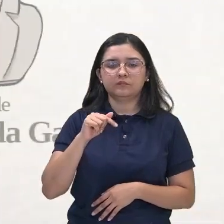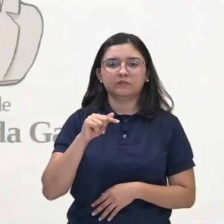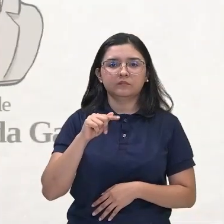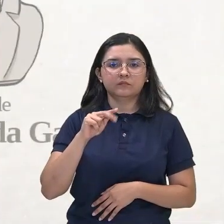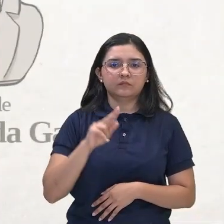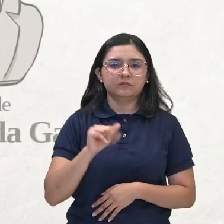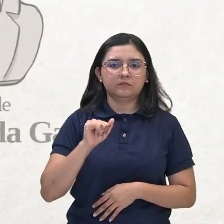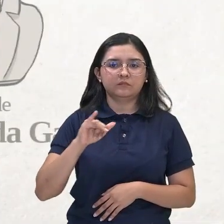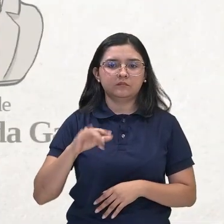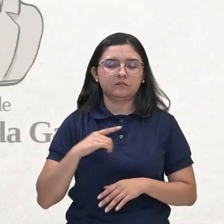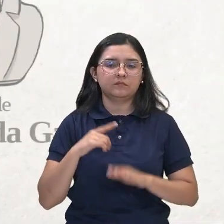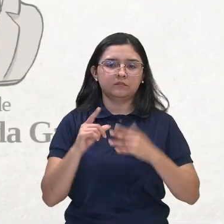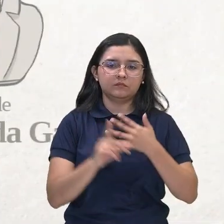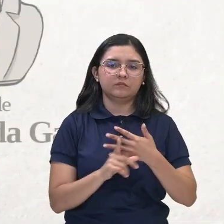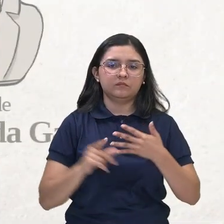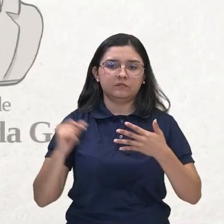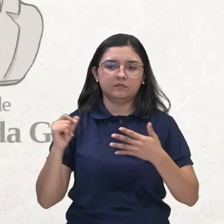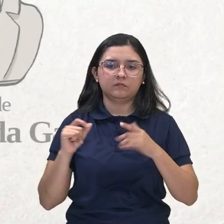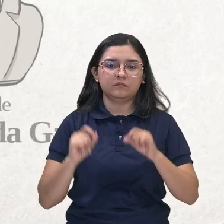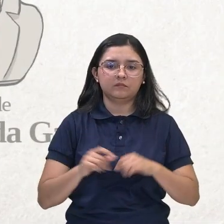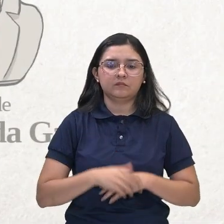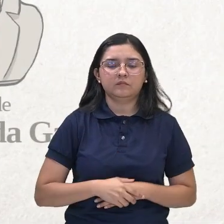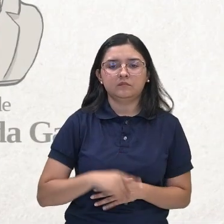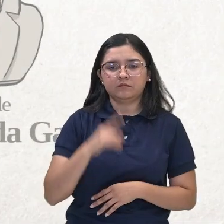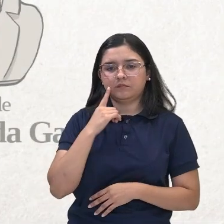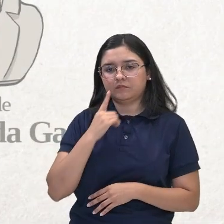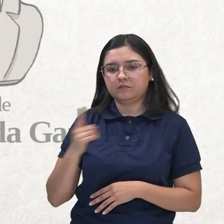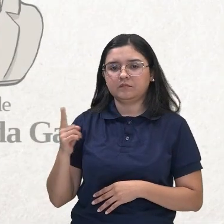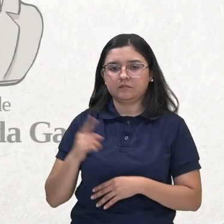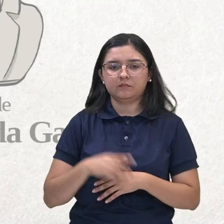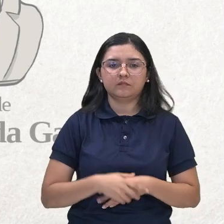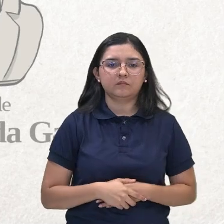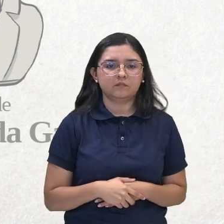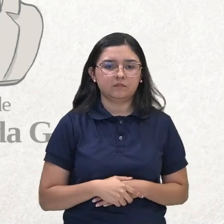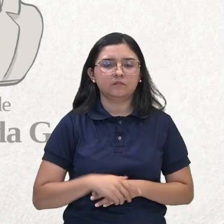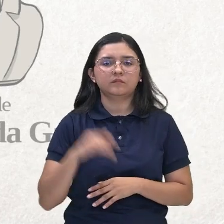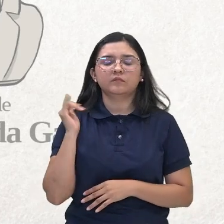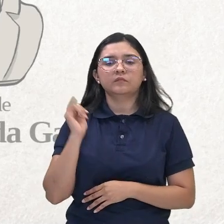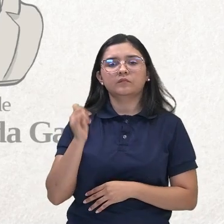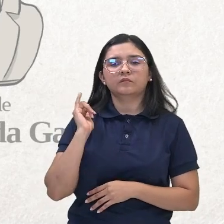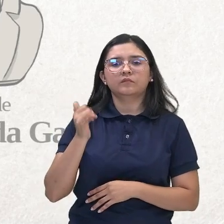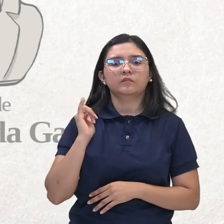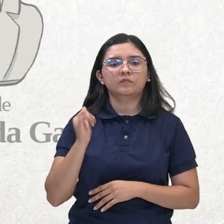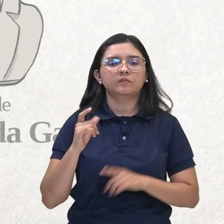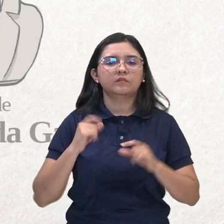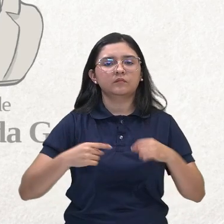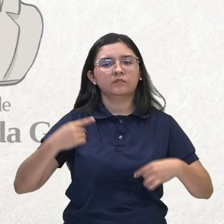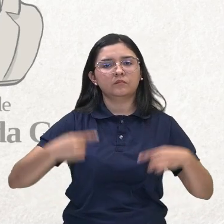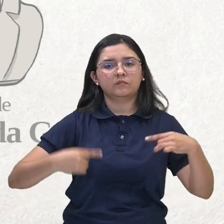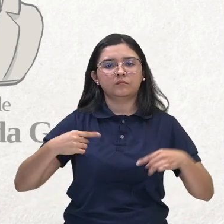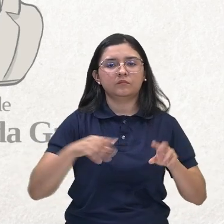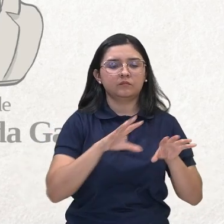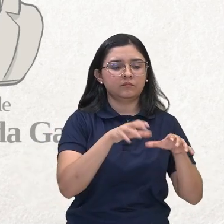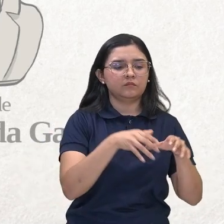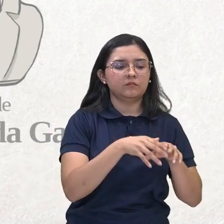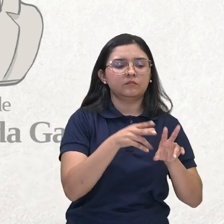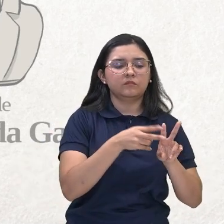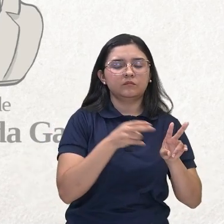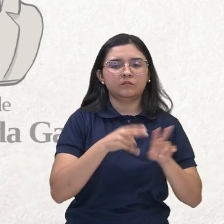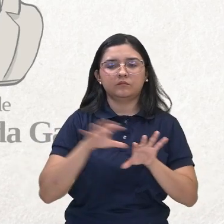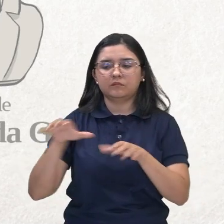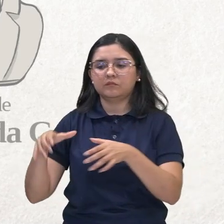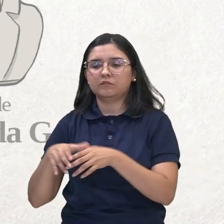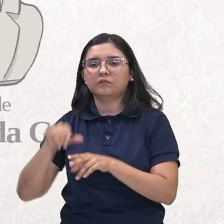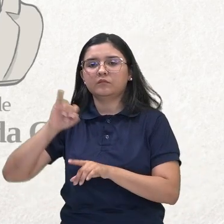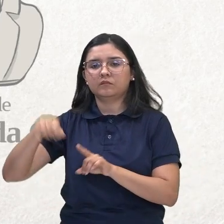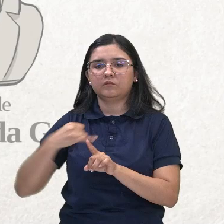Basílio da Gama escreveu a obra O Uruguai, que traz em sua narrativa as disputas entre indígenas e jesuítas